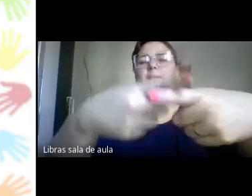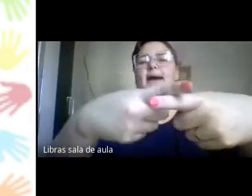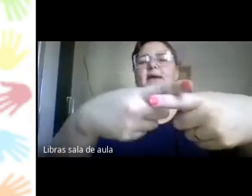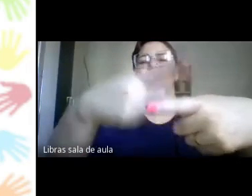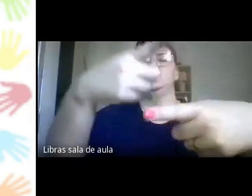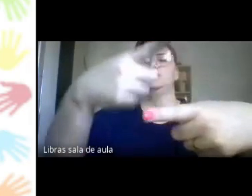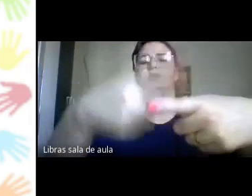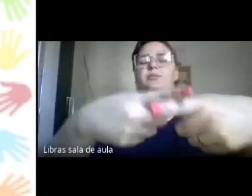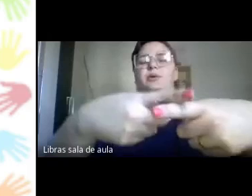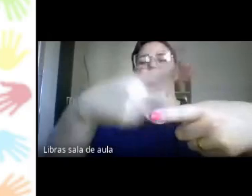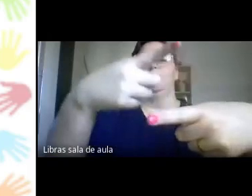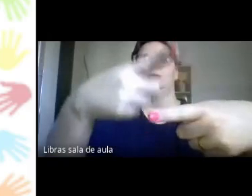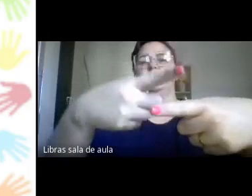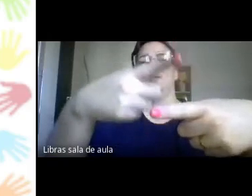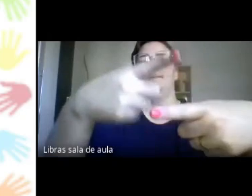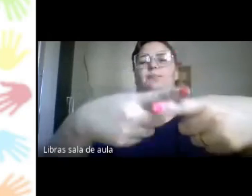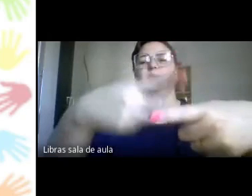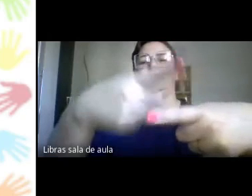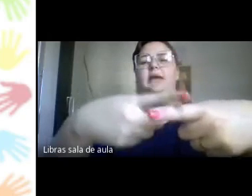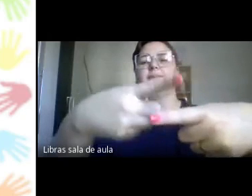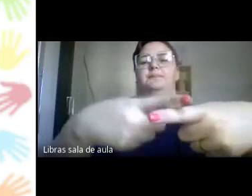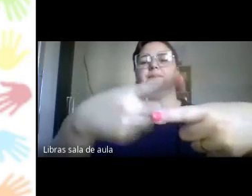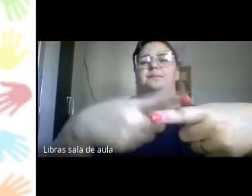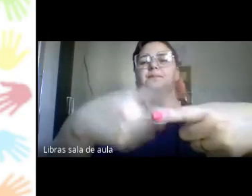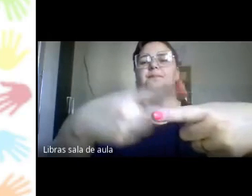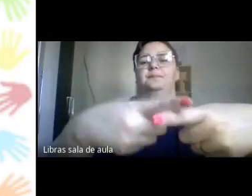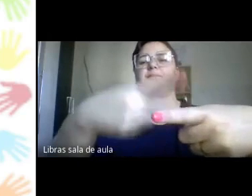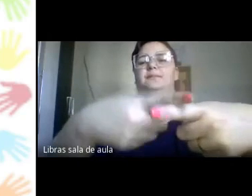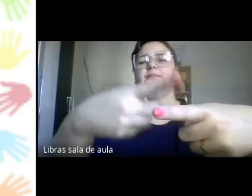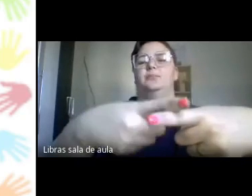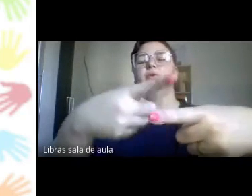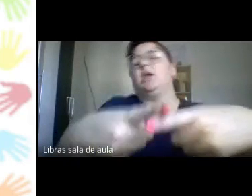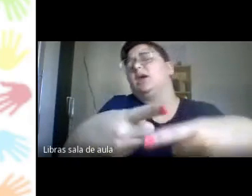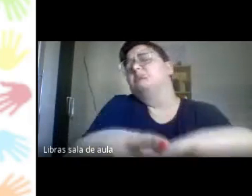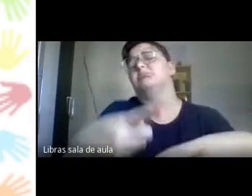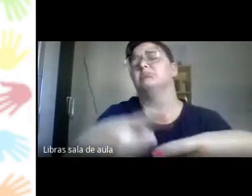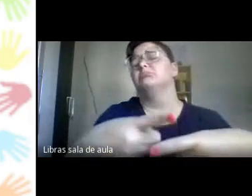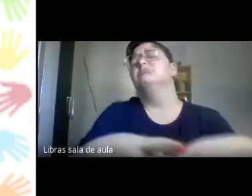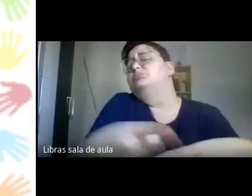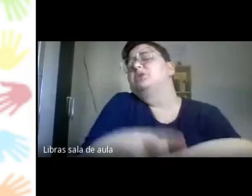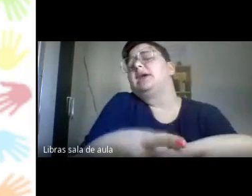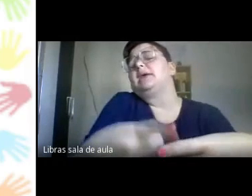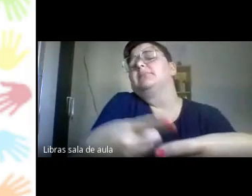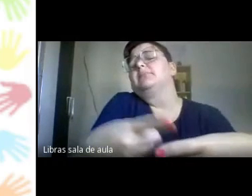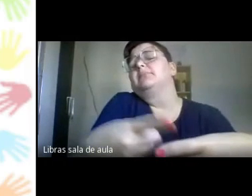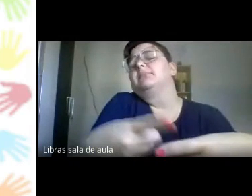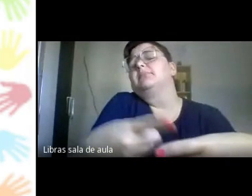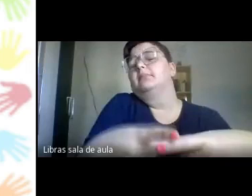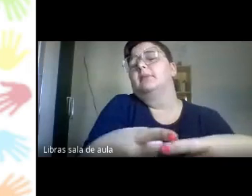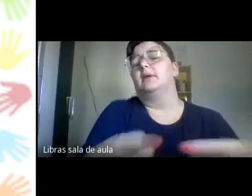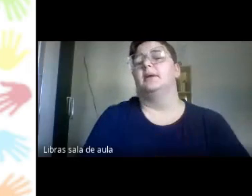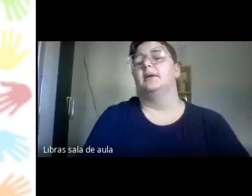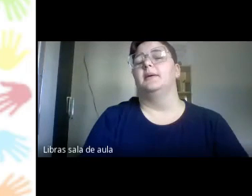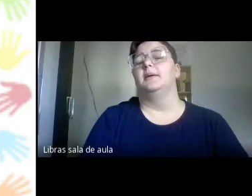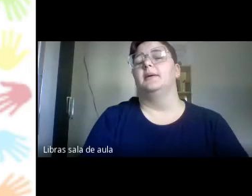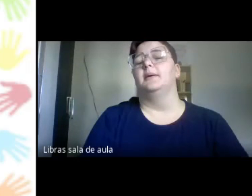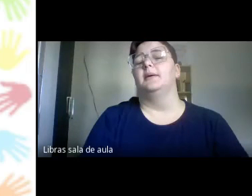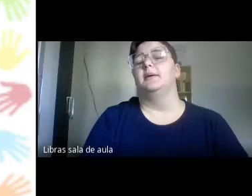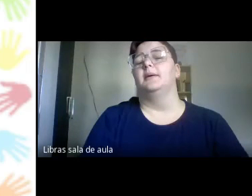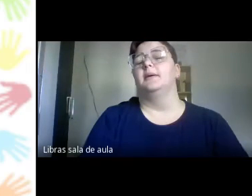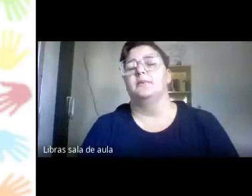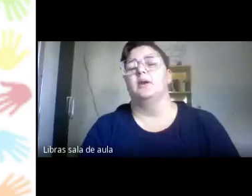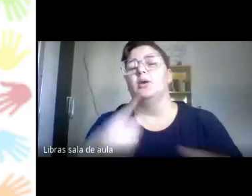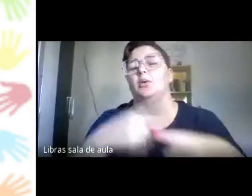ó, bate um sobre o outro, ó. Por quê? Por quê? Por quê?